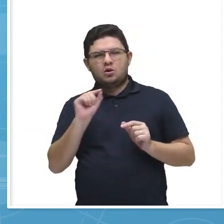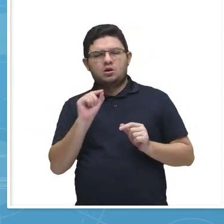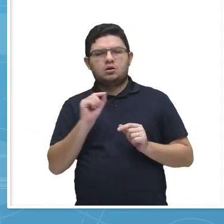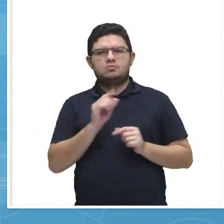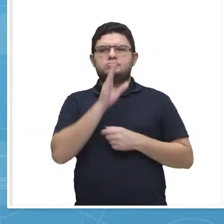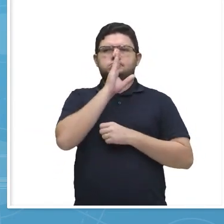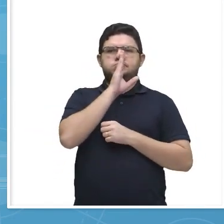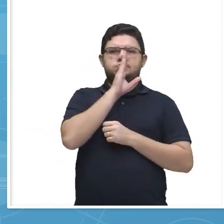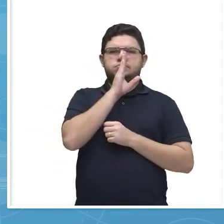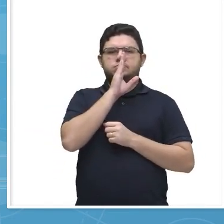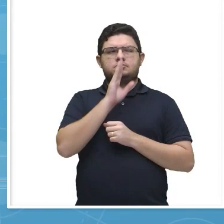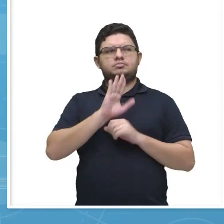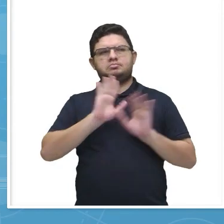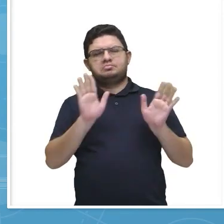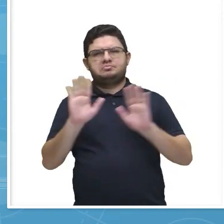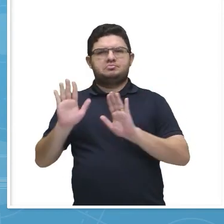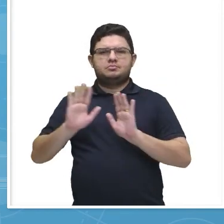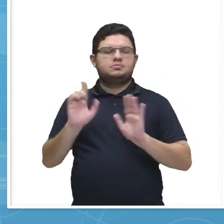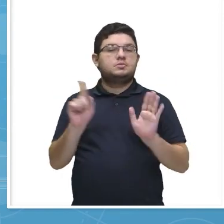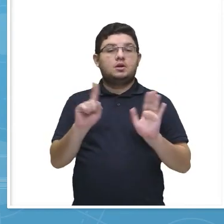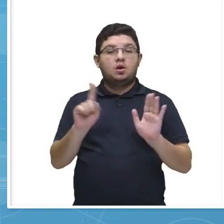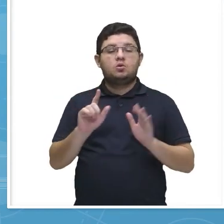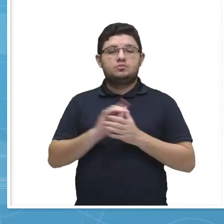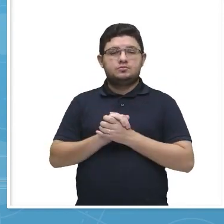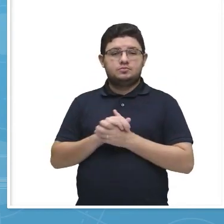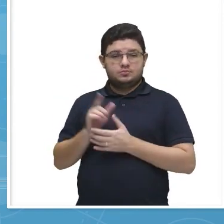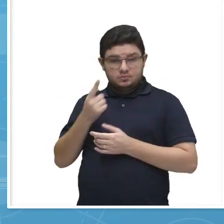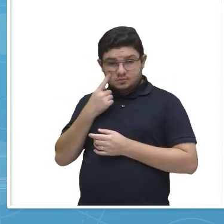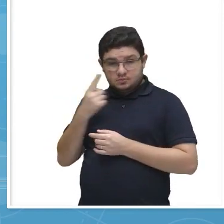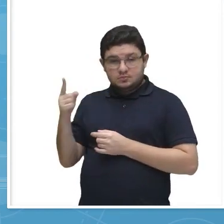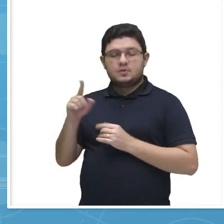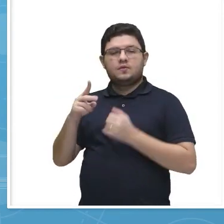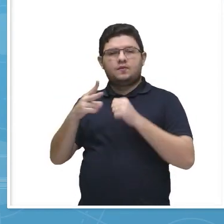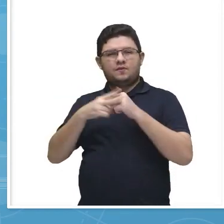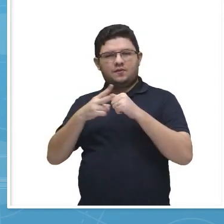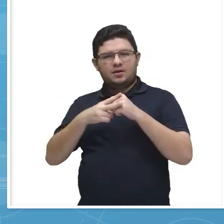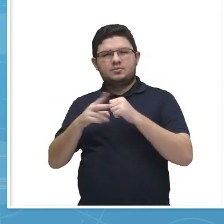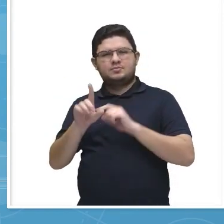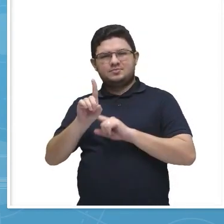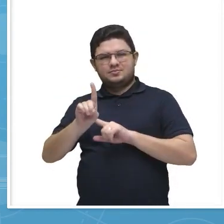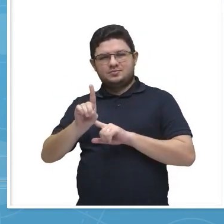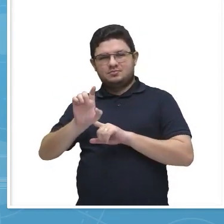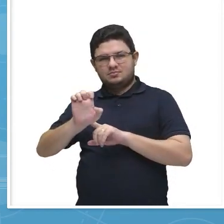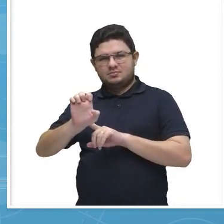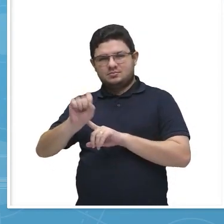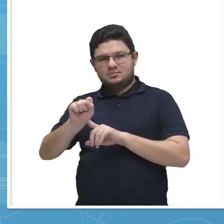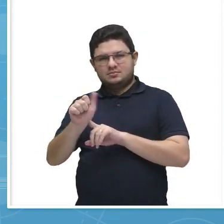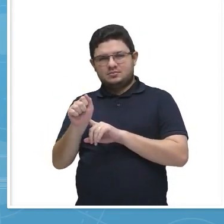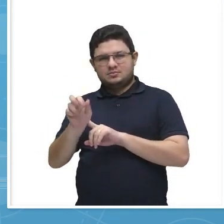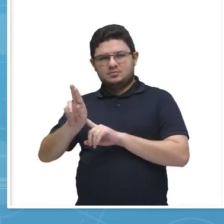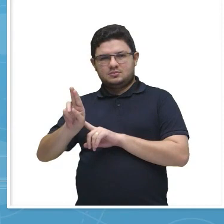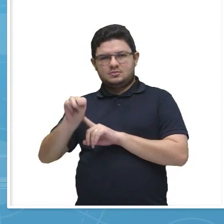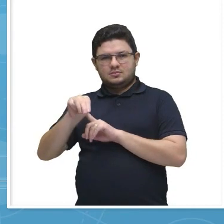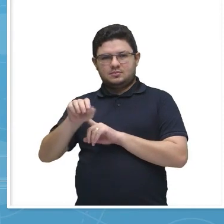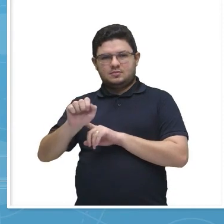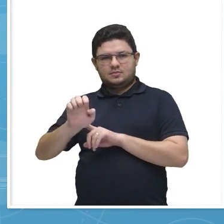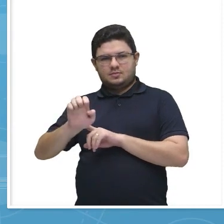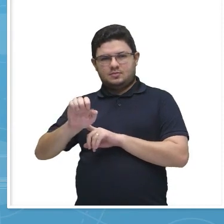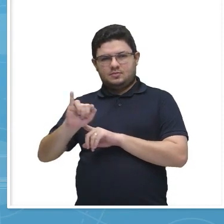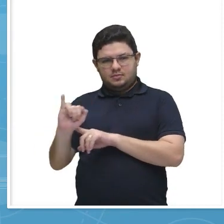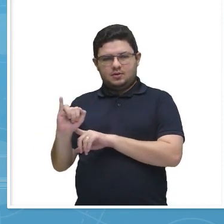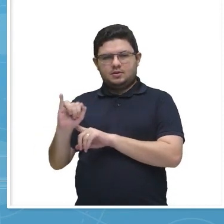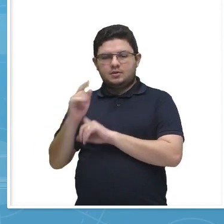sujeito. E perceba aqui que ele diz, desarmei. Não é? Quem é o sujeito dessa oração? A gente tem que observar o nosso verbo,